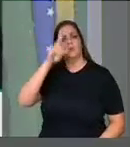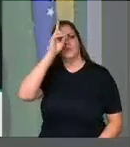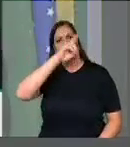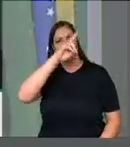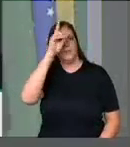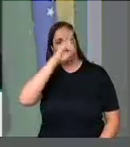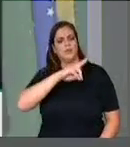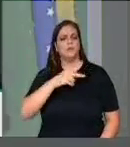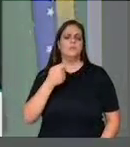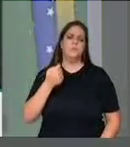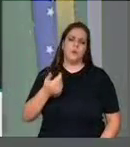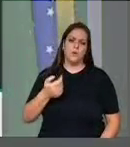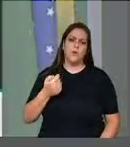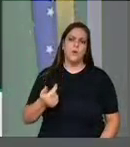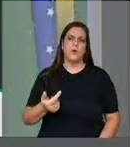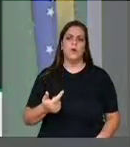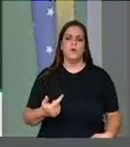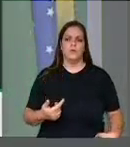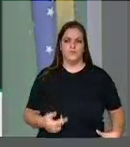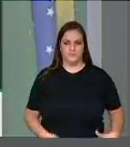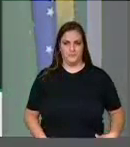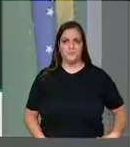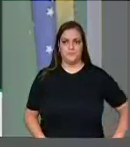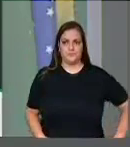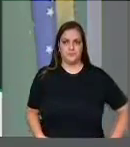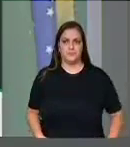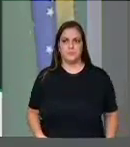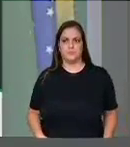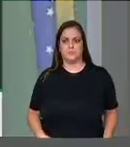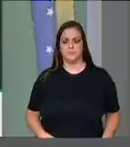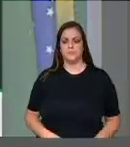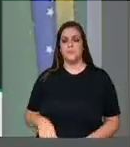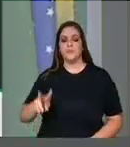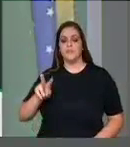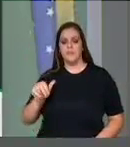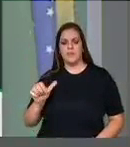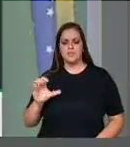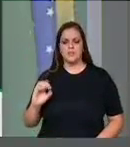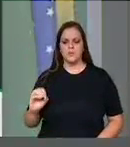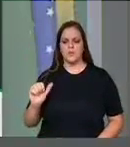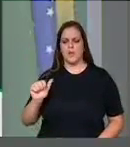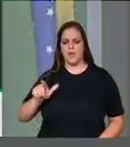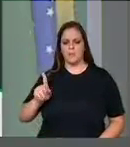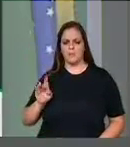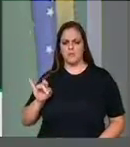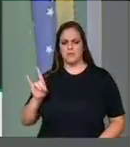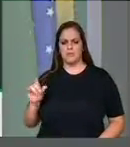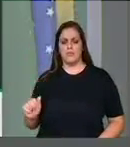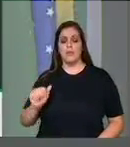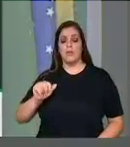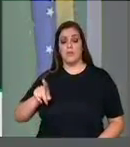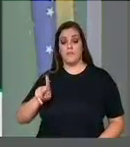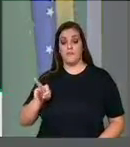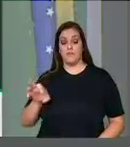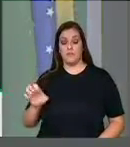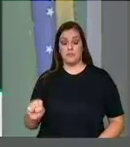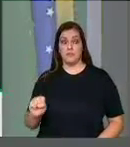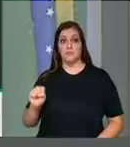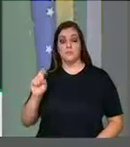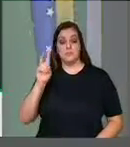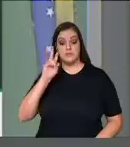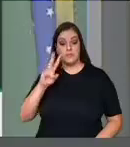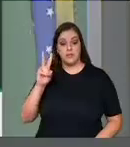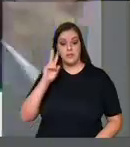um pouco, minha querida Érica Cocai, a Márcio Moreira Alves, aquele que provocou o AI-5, não é? Com